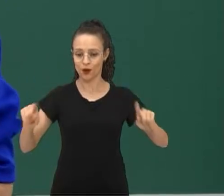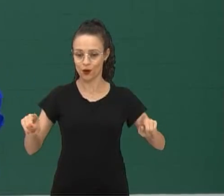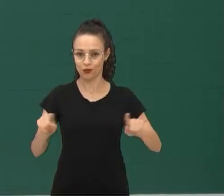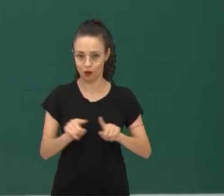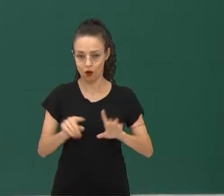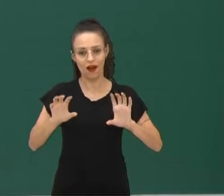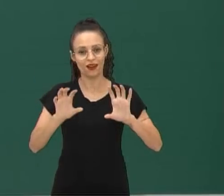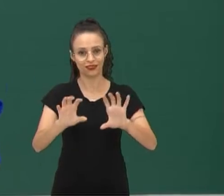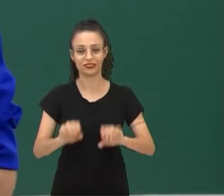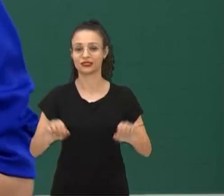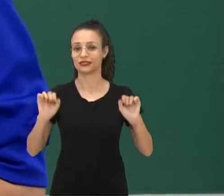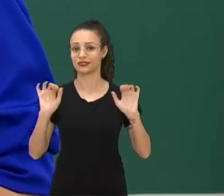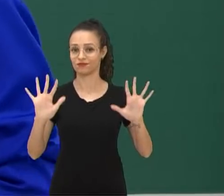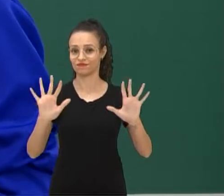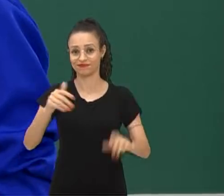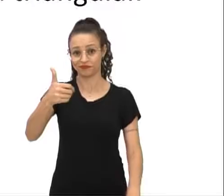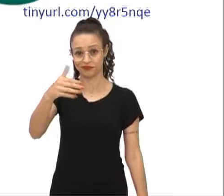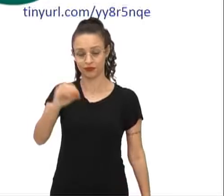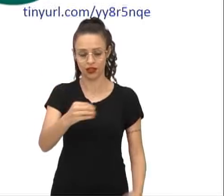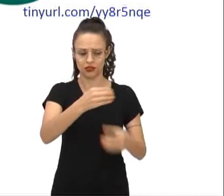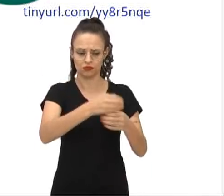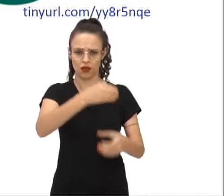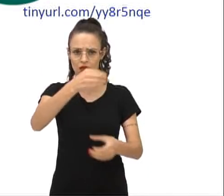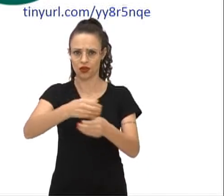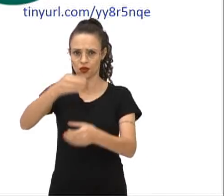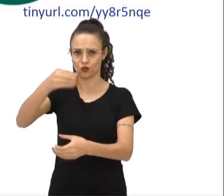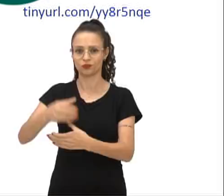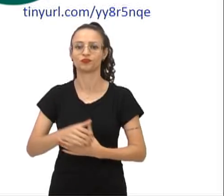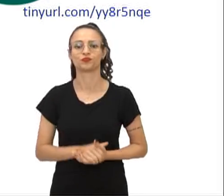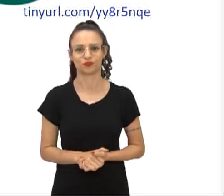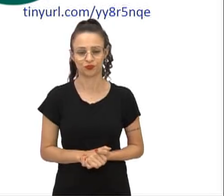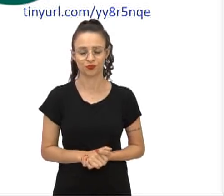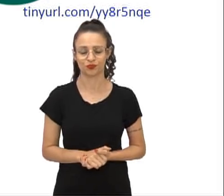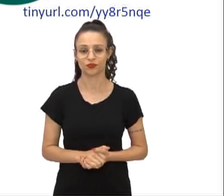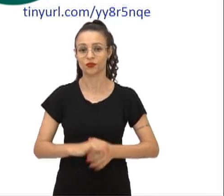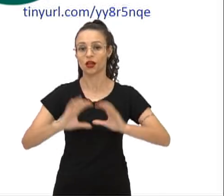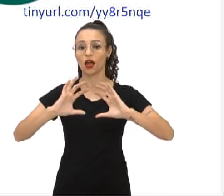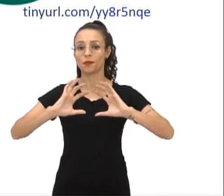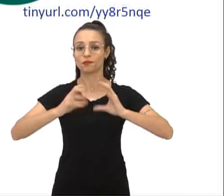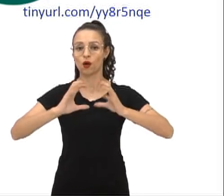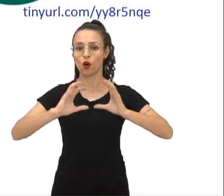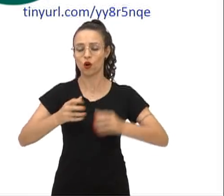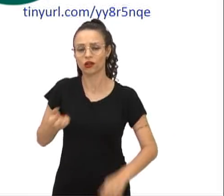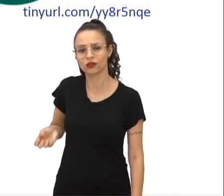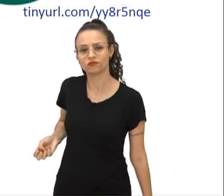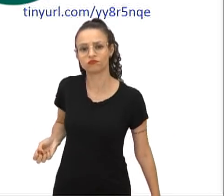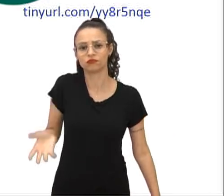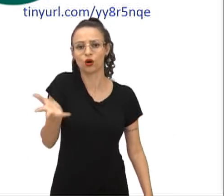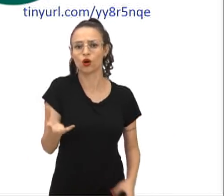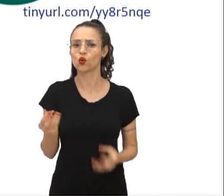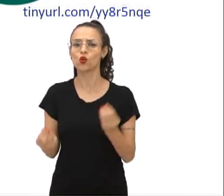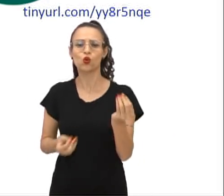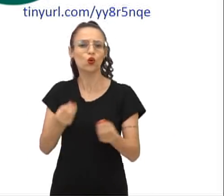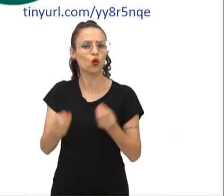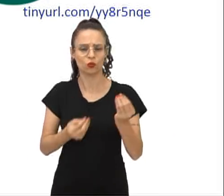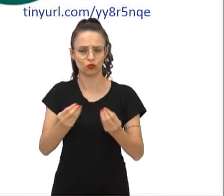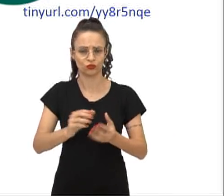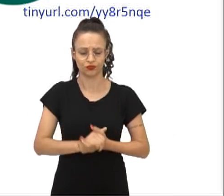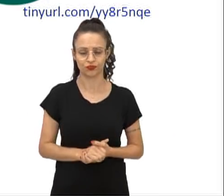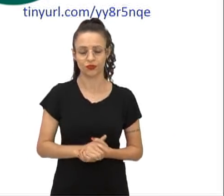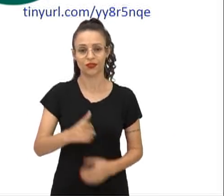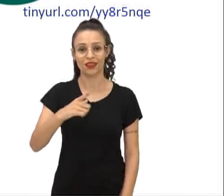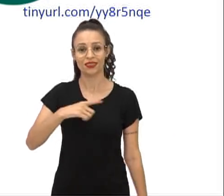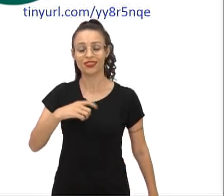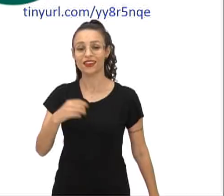completar os 10 pinos, ok? A bola de boliche. A bola de boliche, ela tem